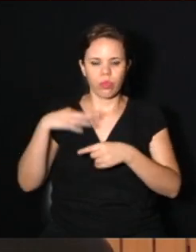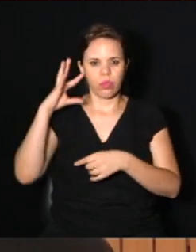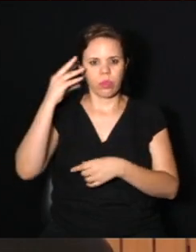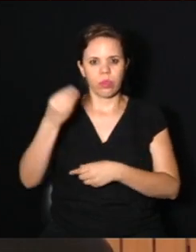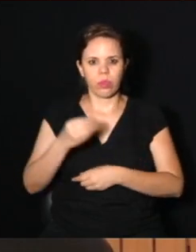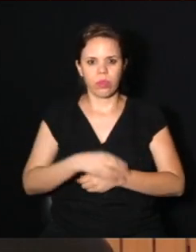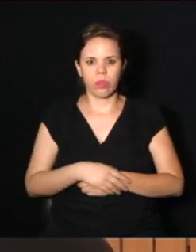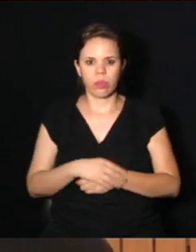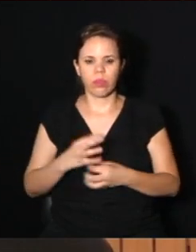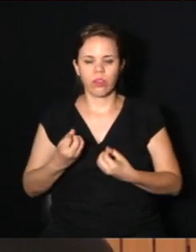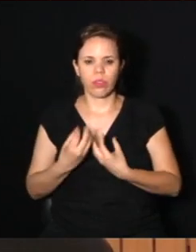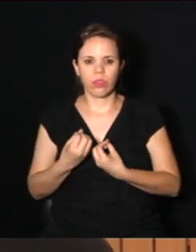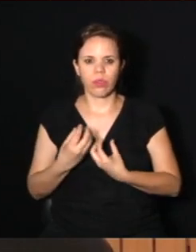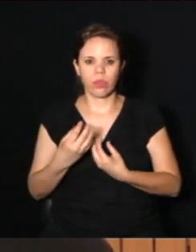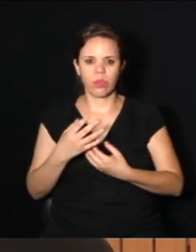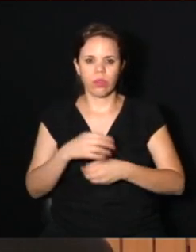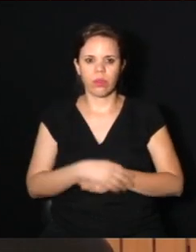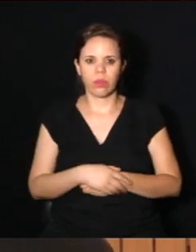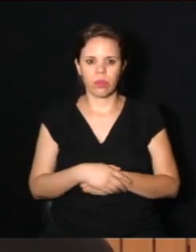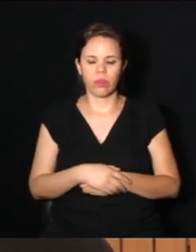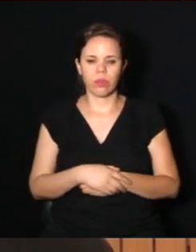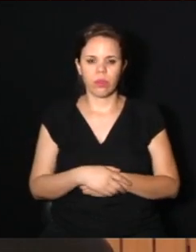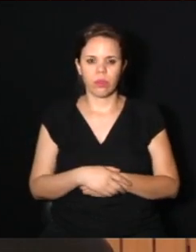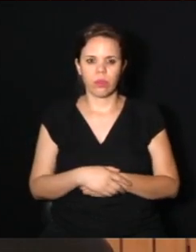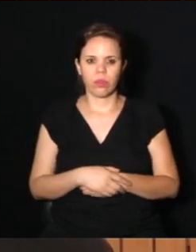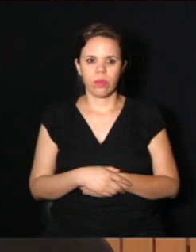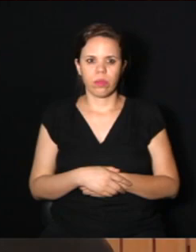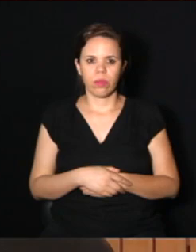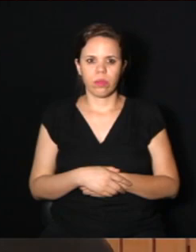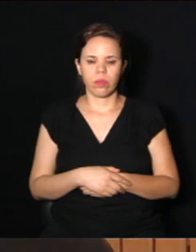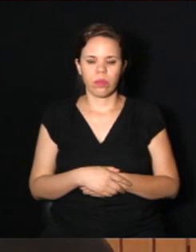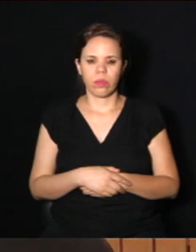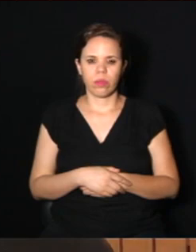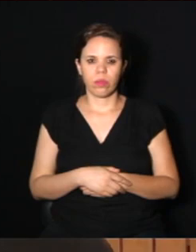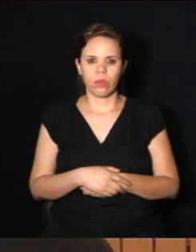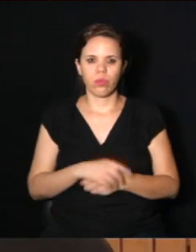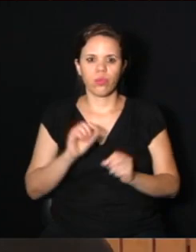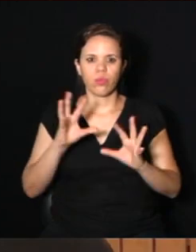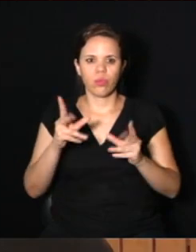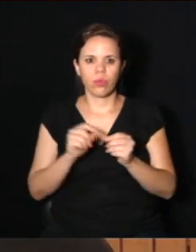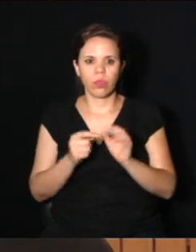as informações, inclusive de tudo que eles trouxeram, inclusive